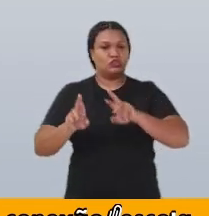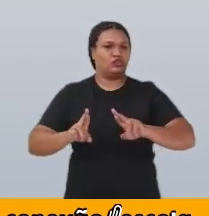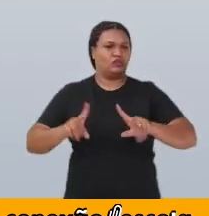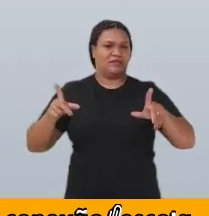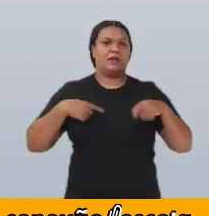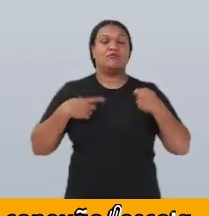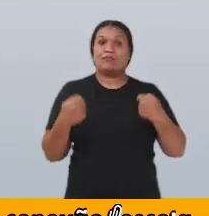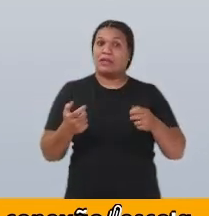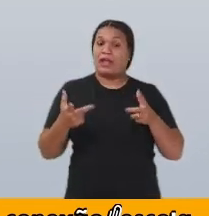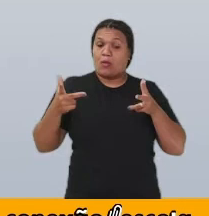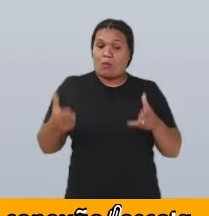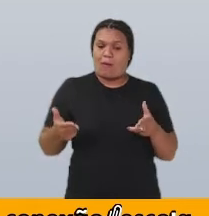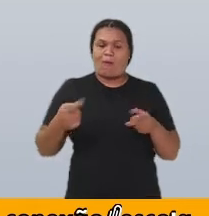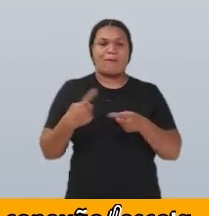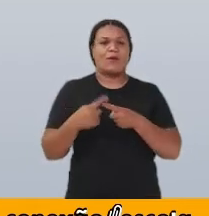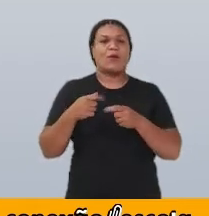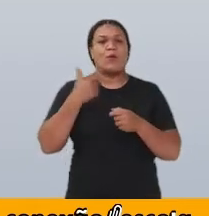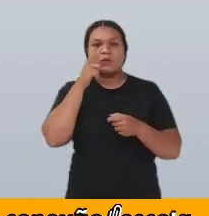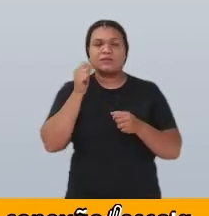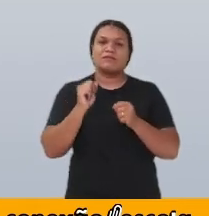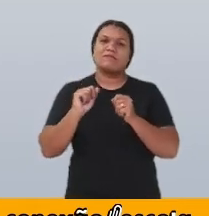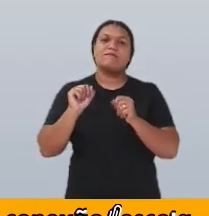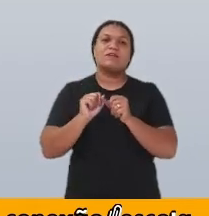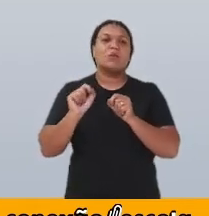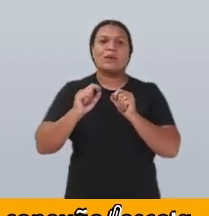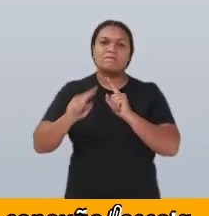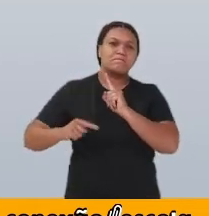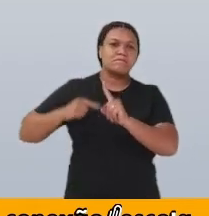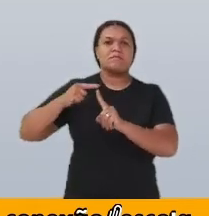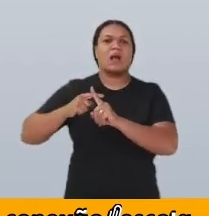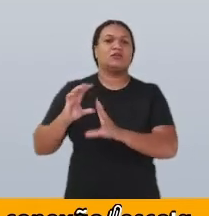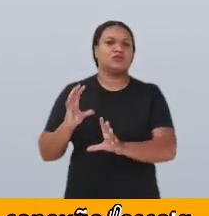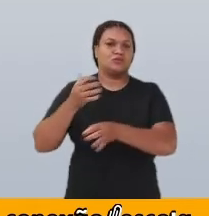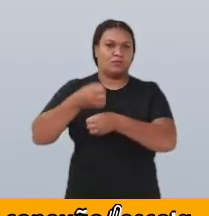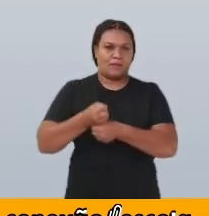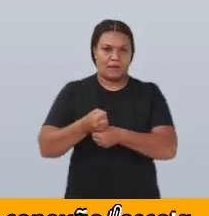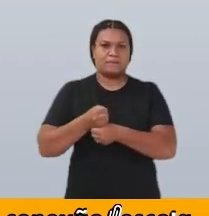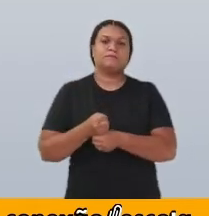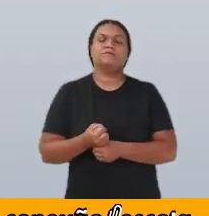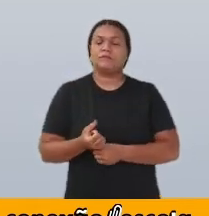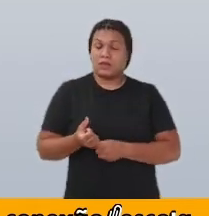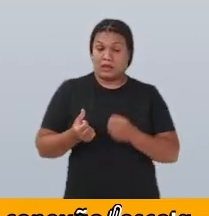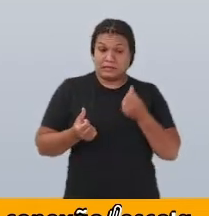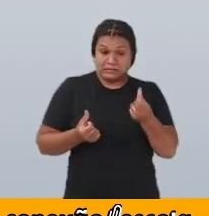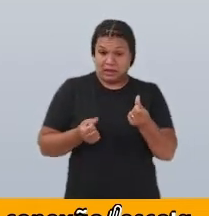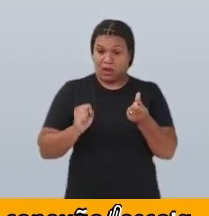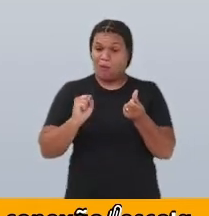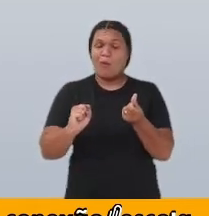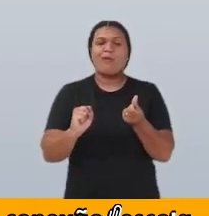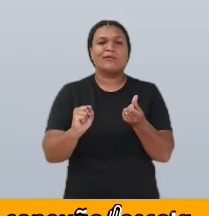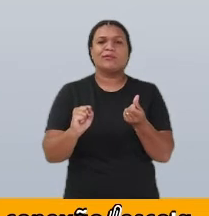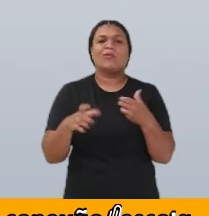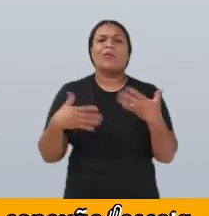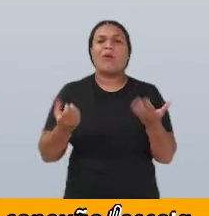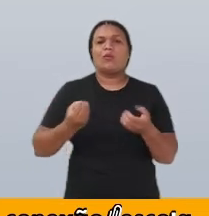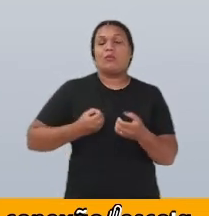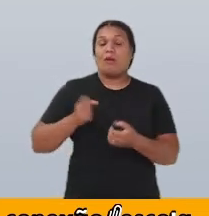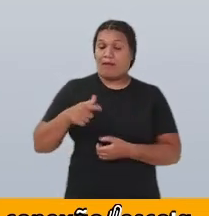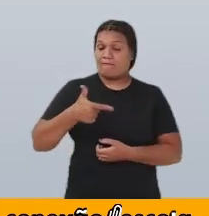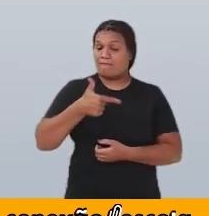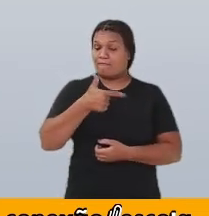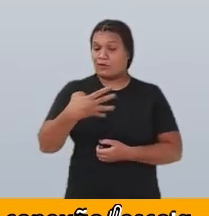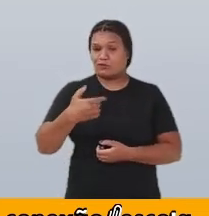iguais para que eu possa fazer essa adição. O mínimo múltiplo comum entre 6 e 8 é